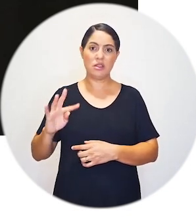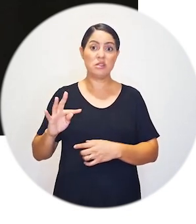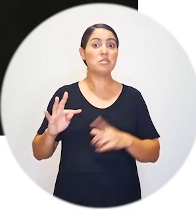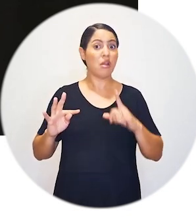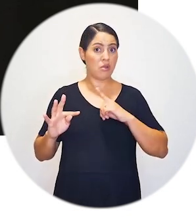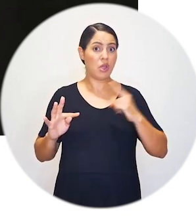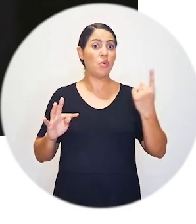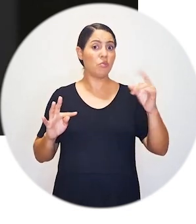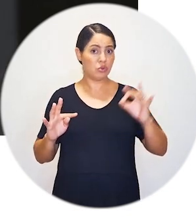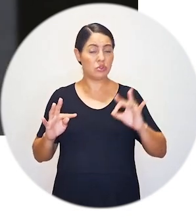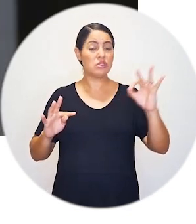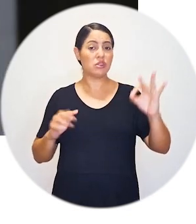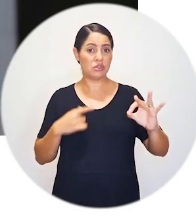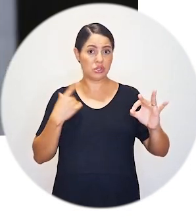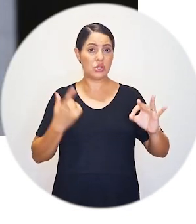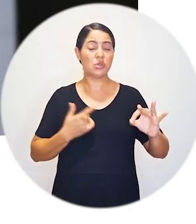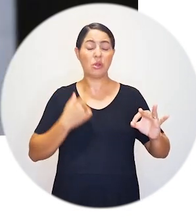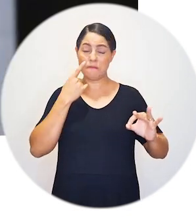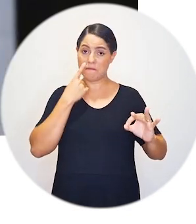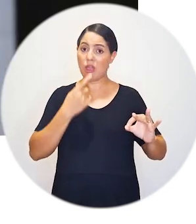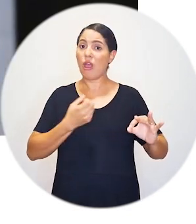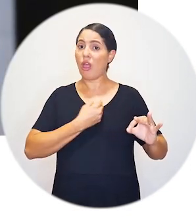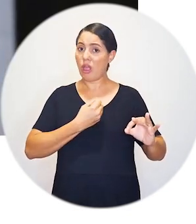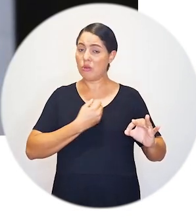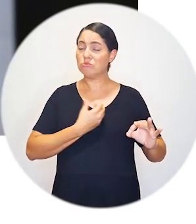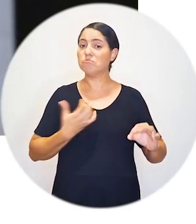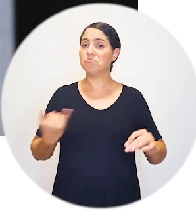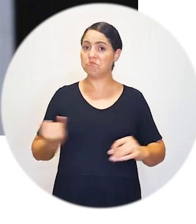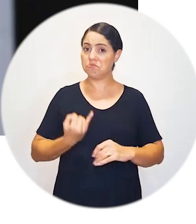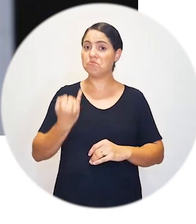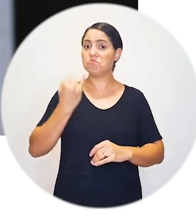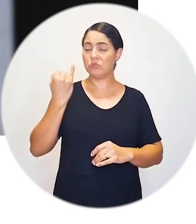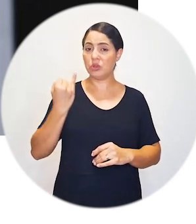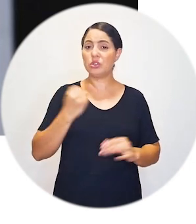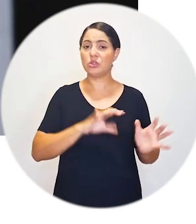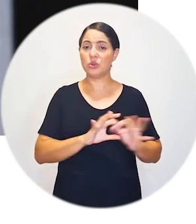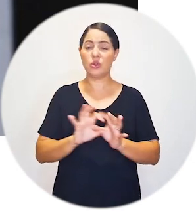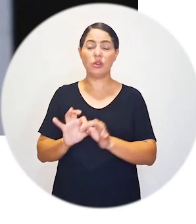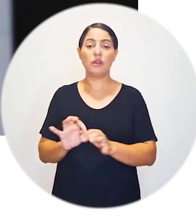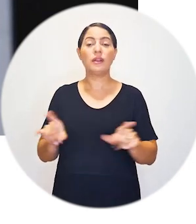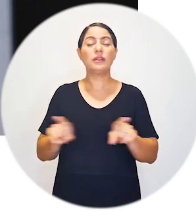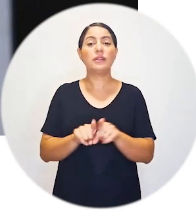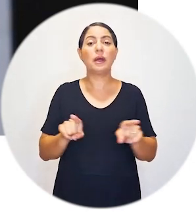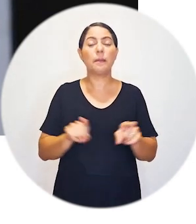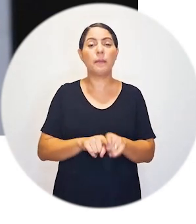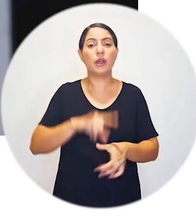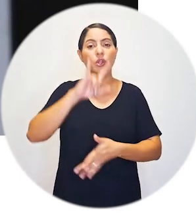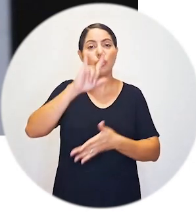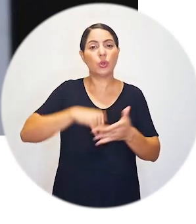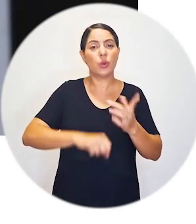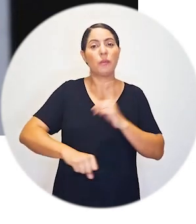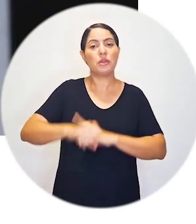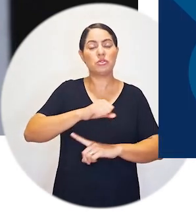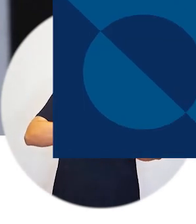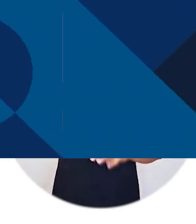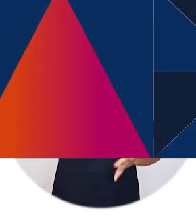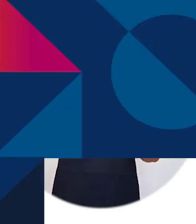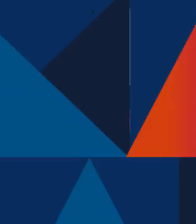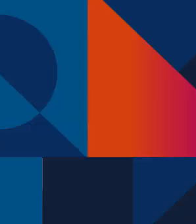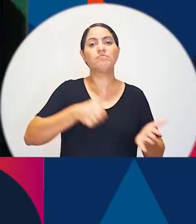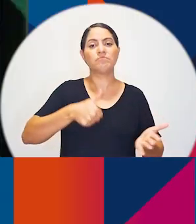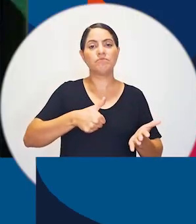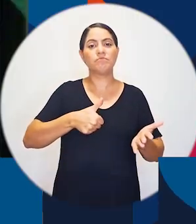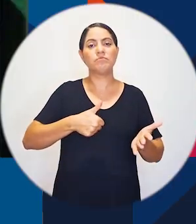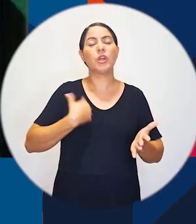número extremamente relevante. Reconhecemos a possibilidade de uso exclusivo do nome social nos documentos da ordem e a